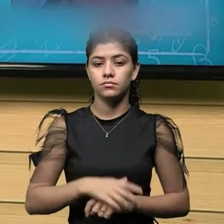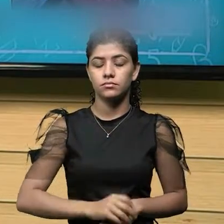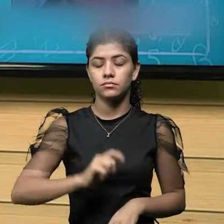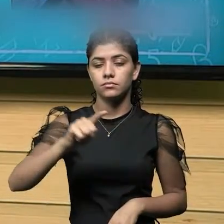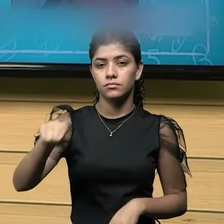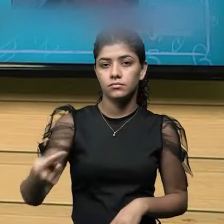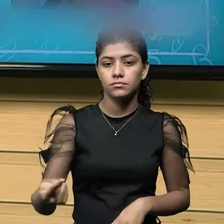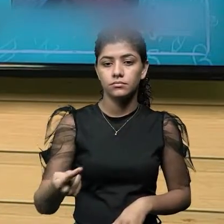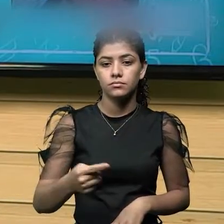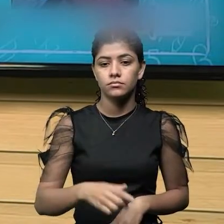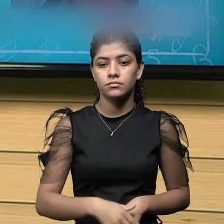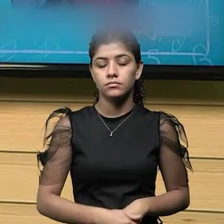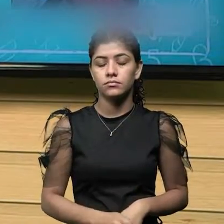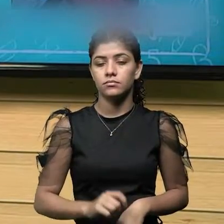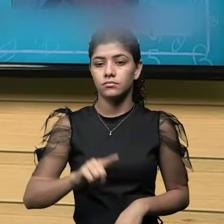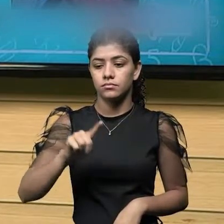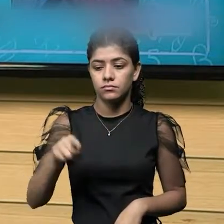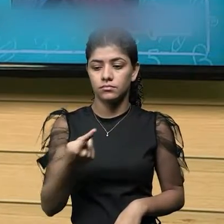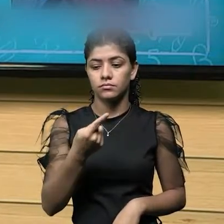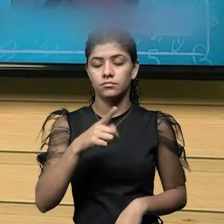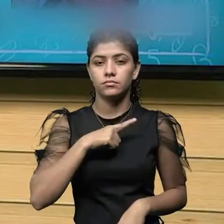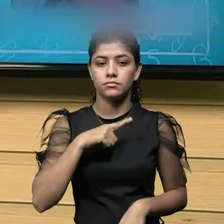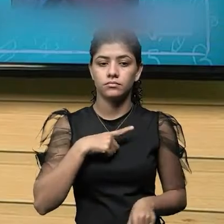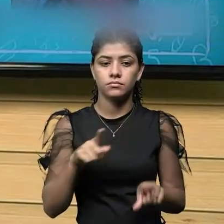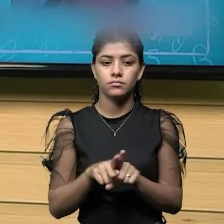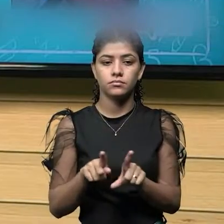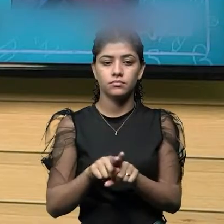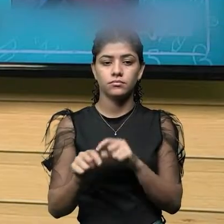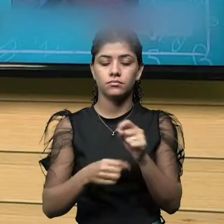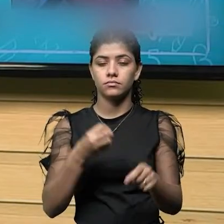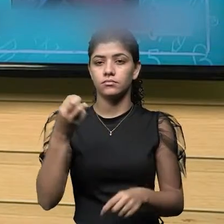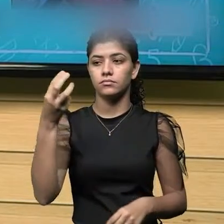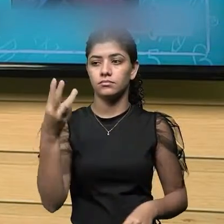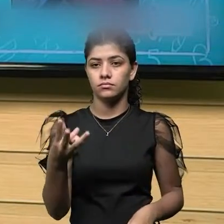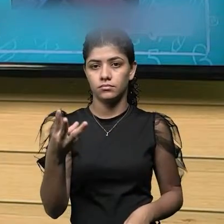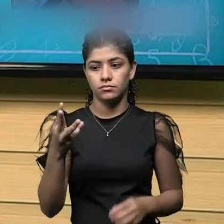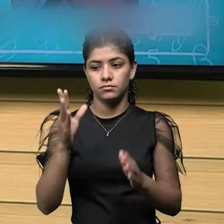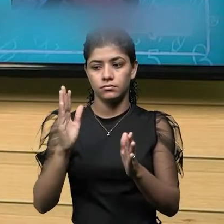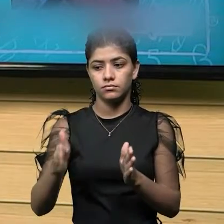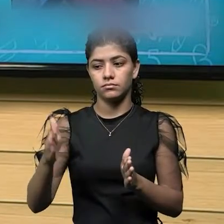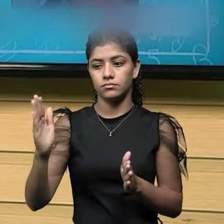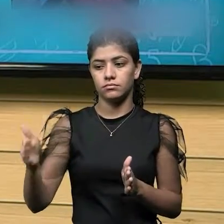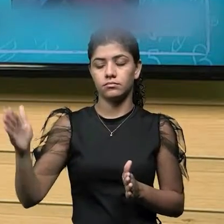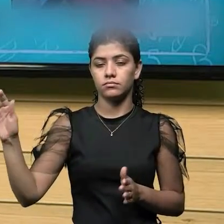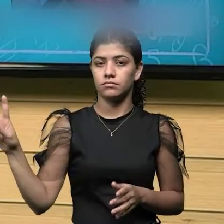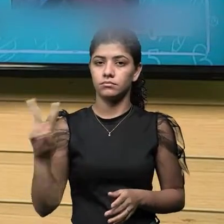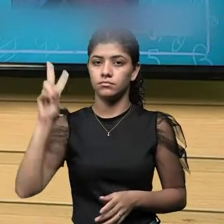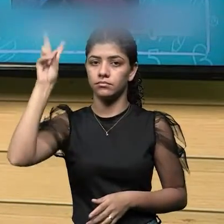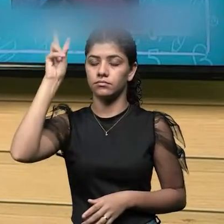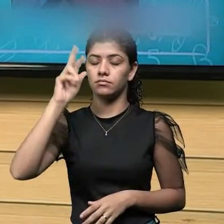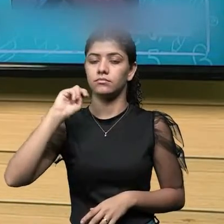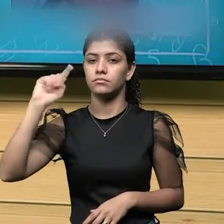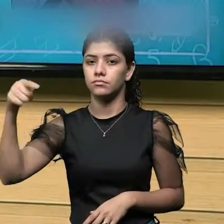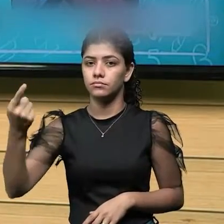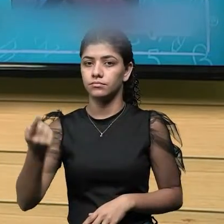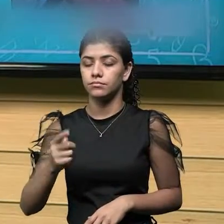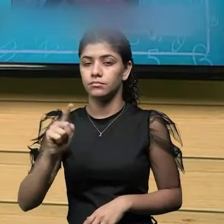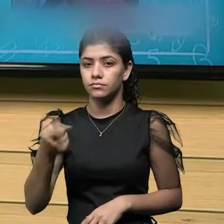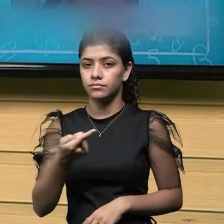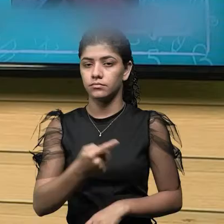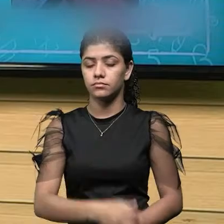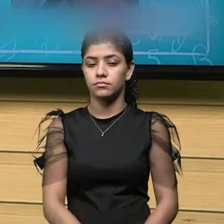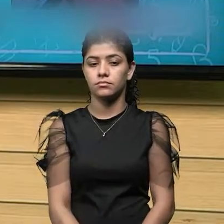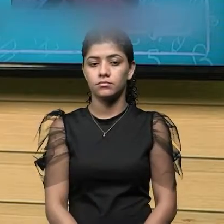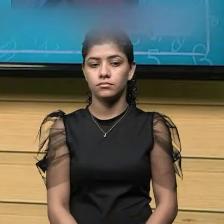após a vírgula nós temos ainda 3 casas decimais. São 3 valores que vêm depois da